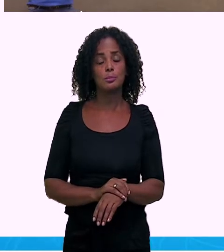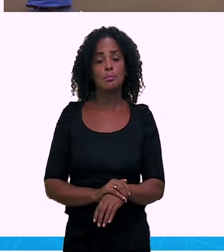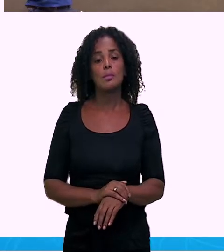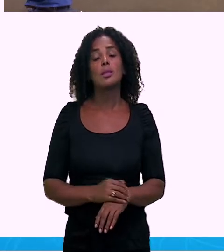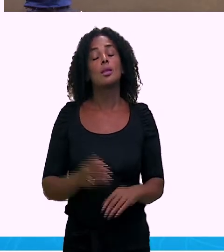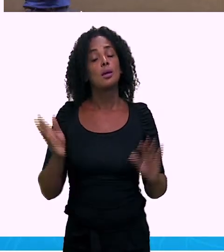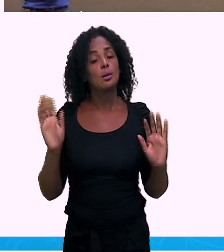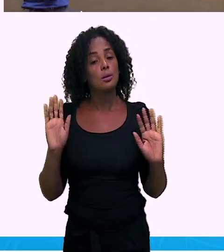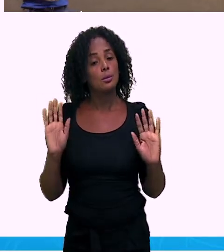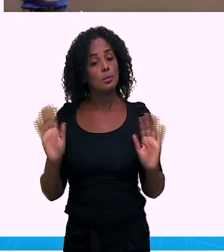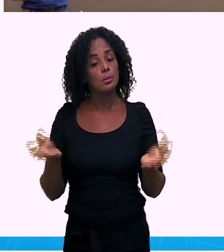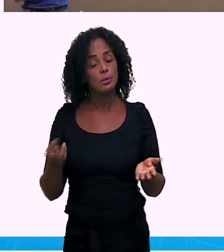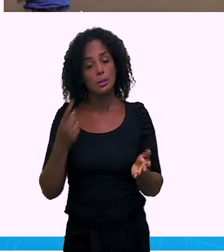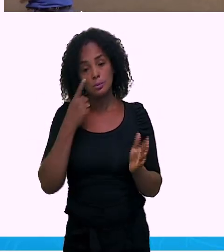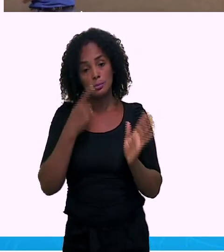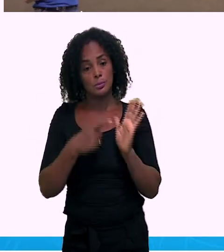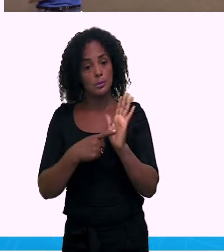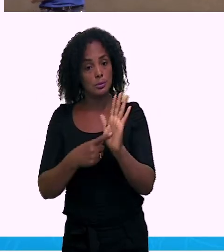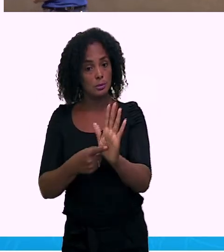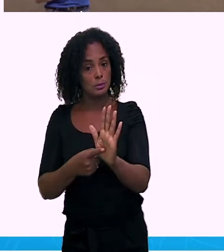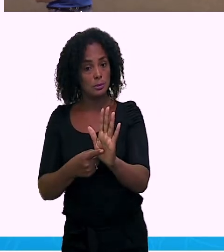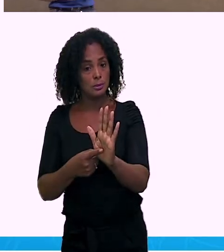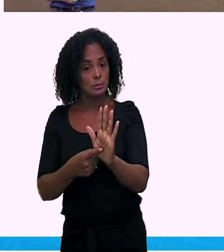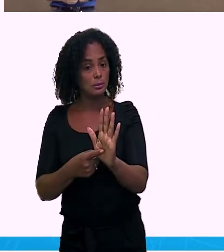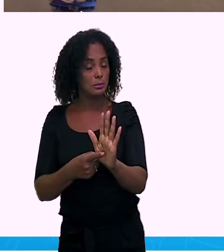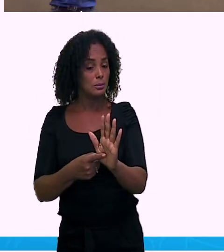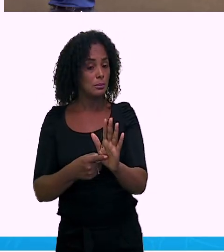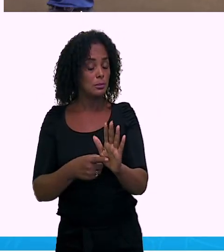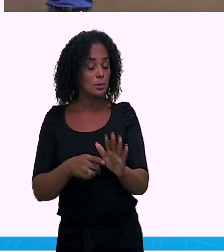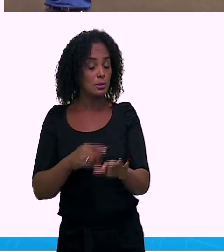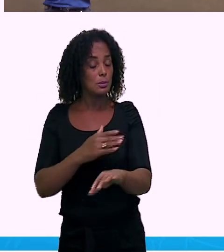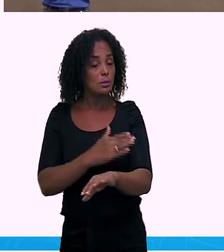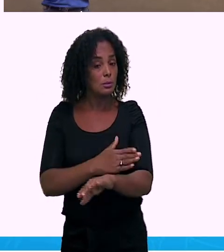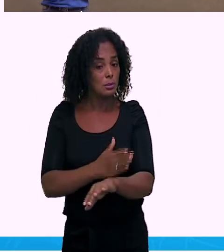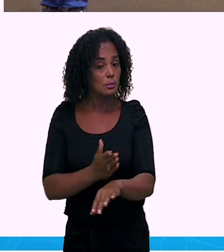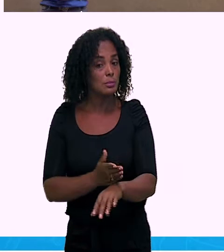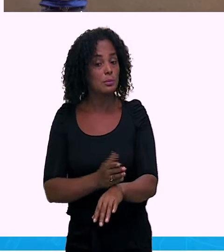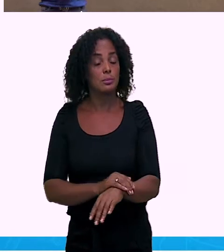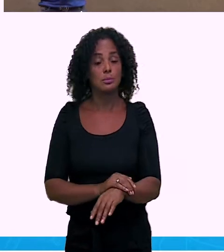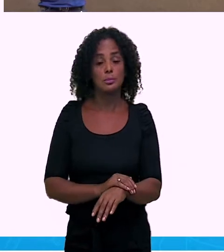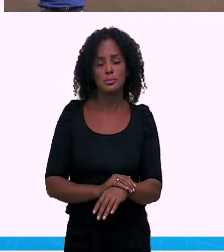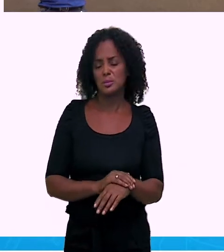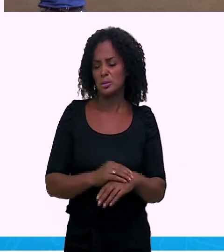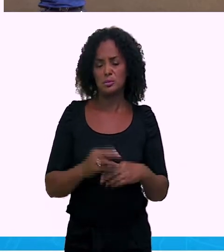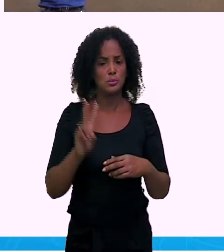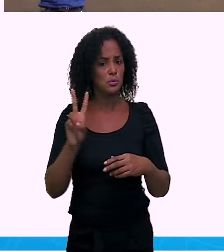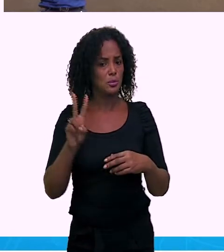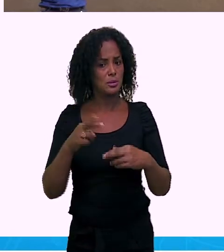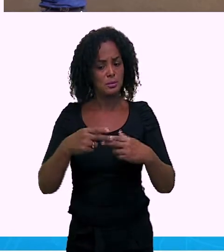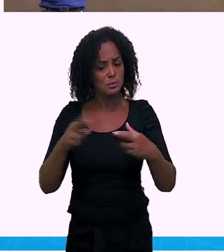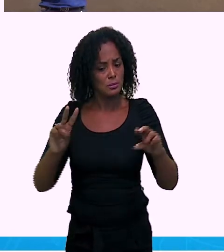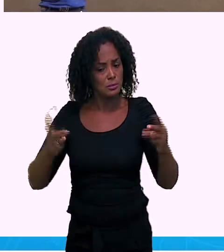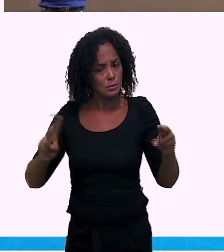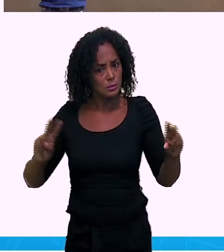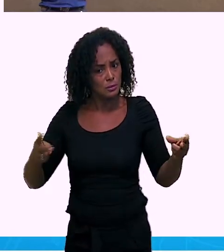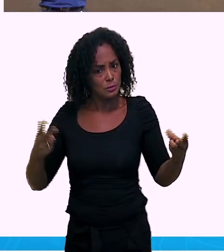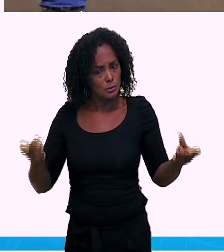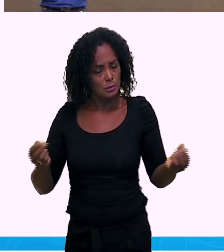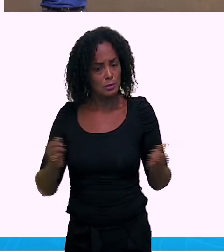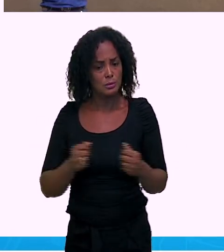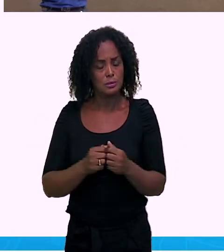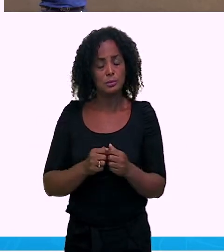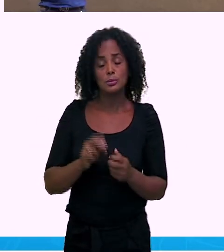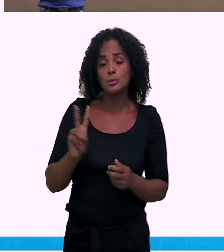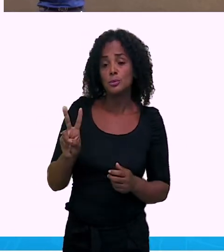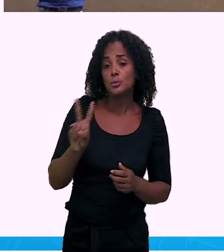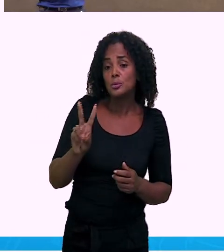eu hoje quero trazer para vocês, tempo cronológico e tempo histórico. Existem diferenças entre eles e os